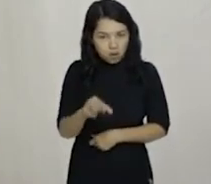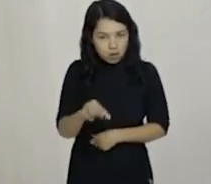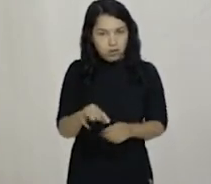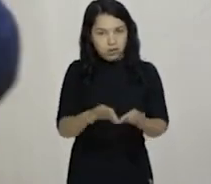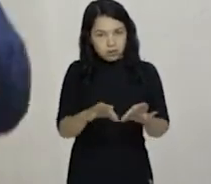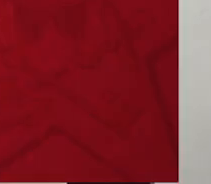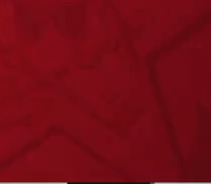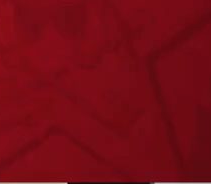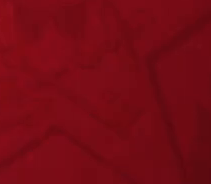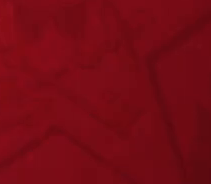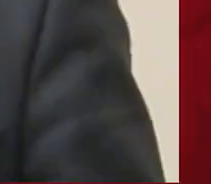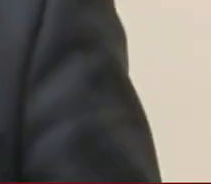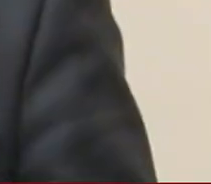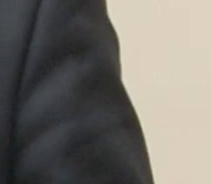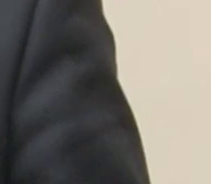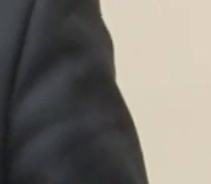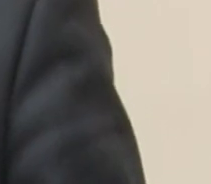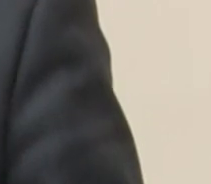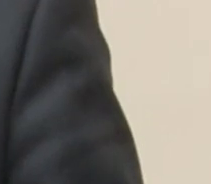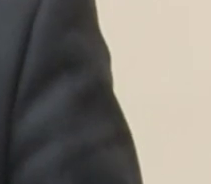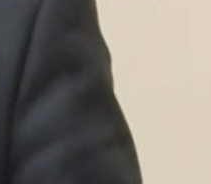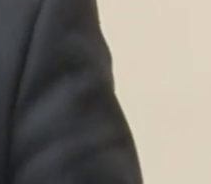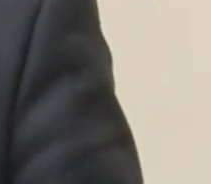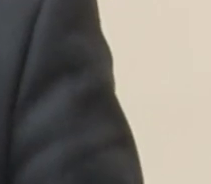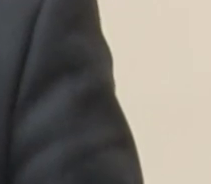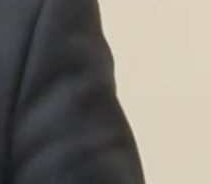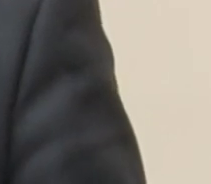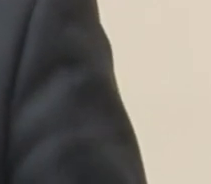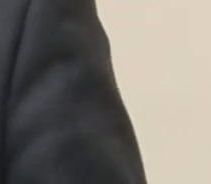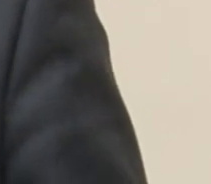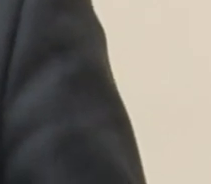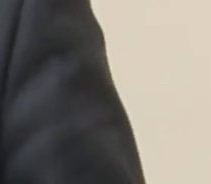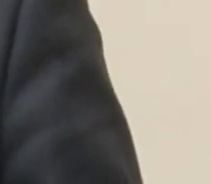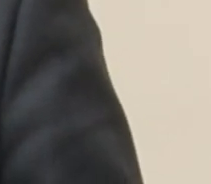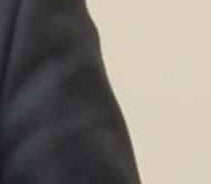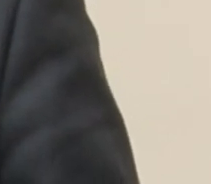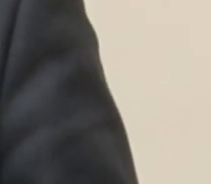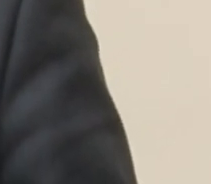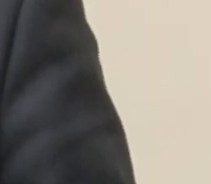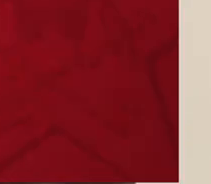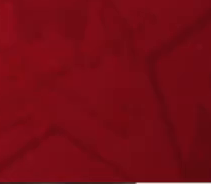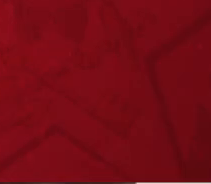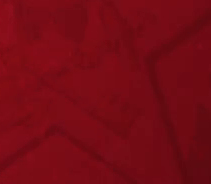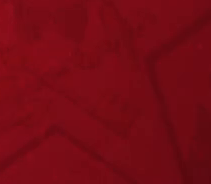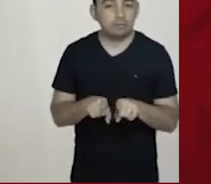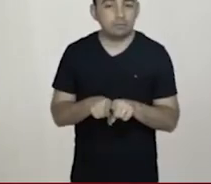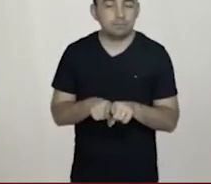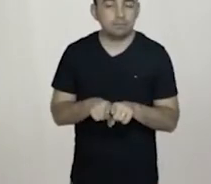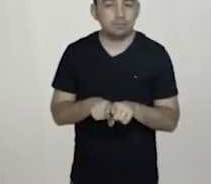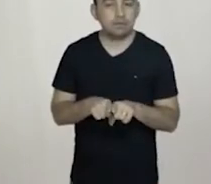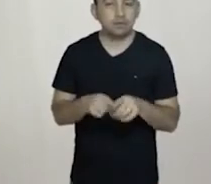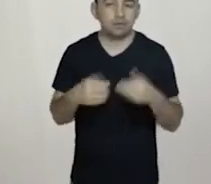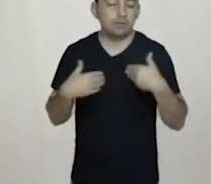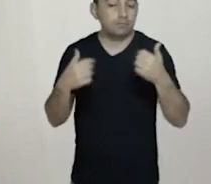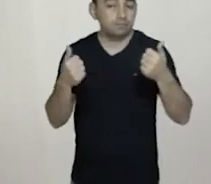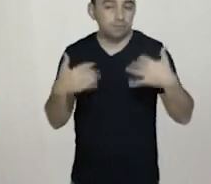é um território da União falou sobre o dia mundial da Amazônia